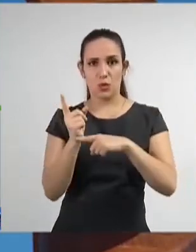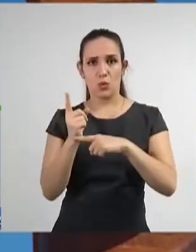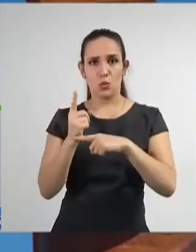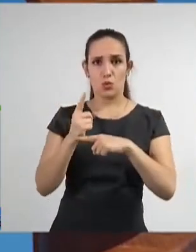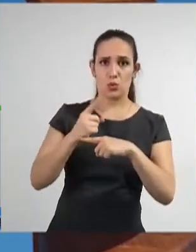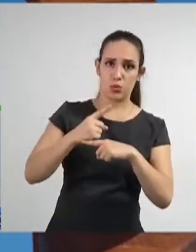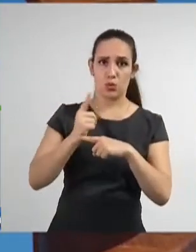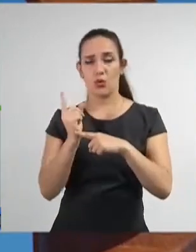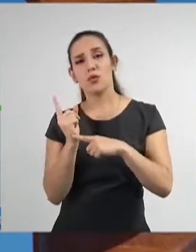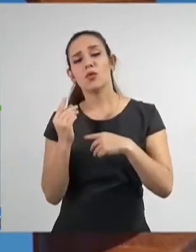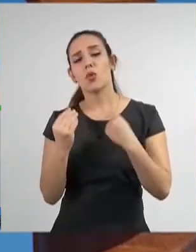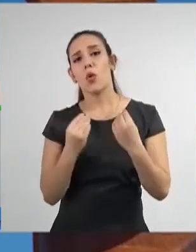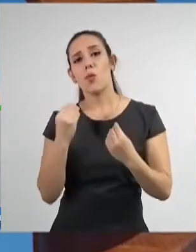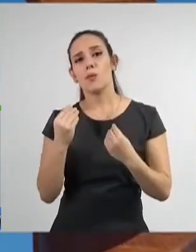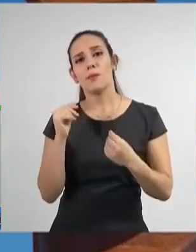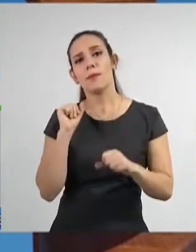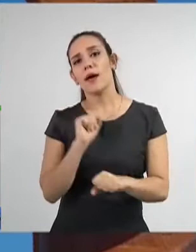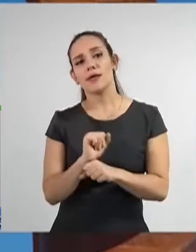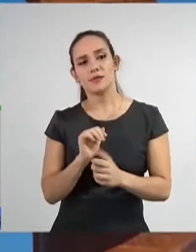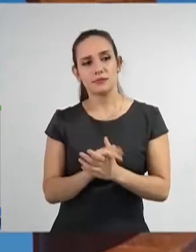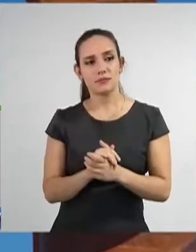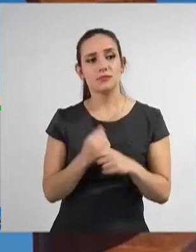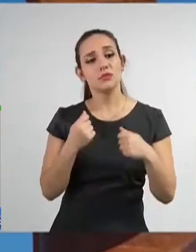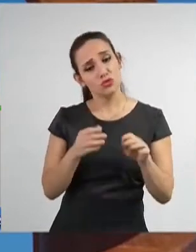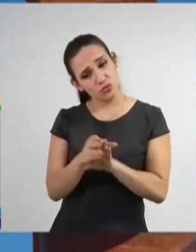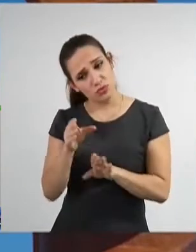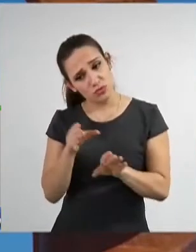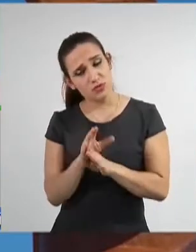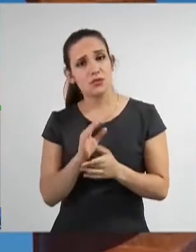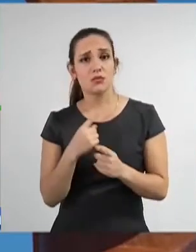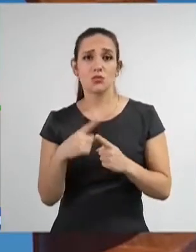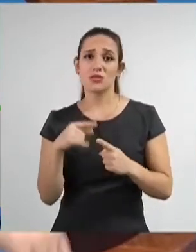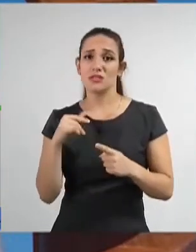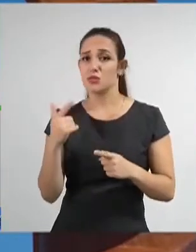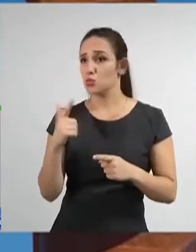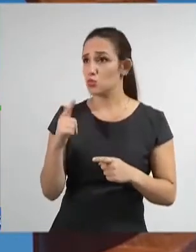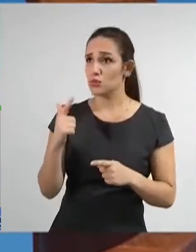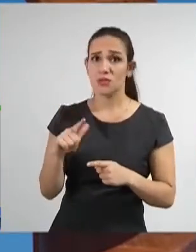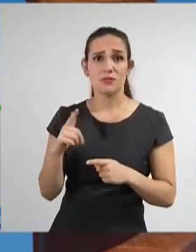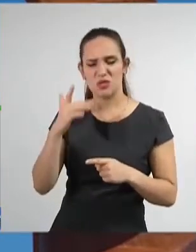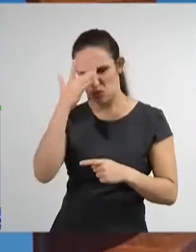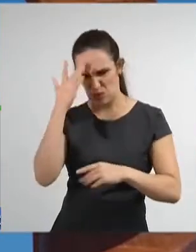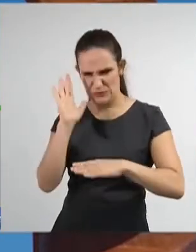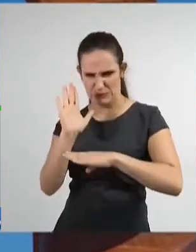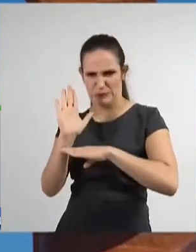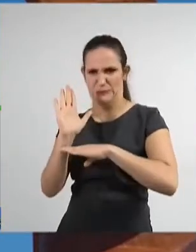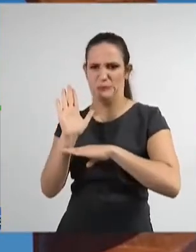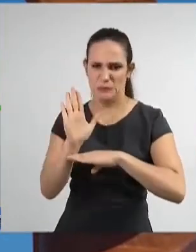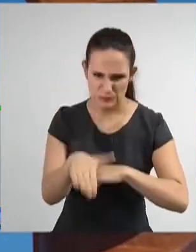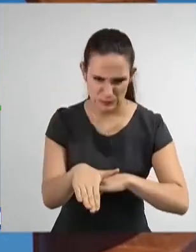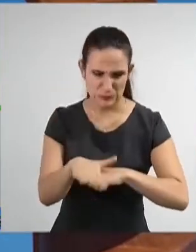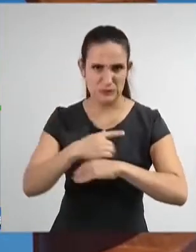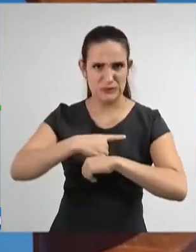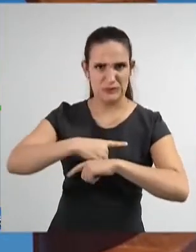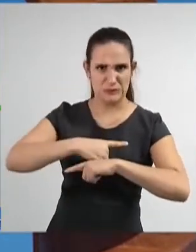velocidade, as pessoas que não têm consciência metem o pé e